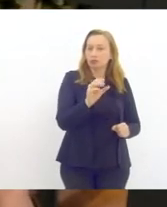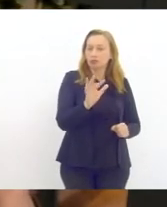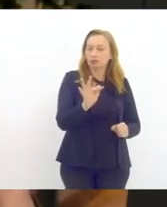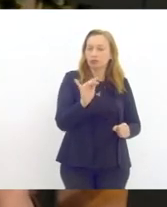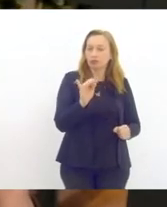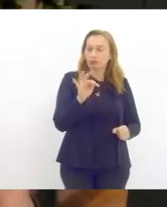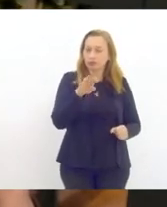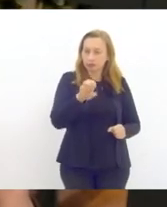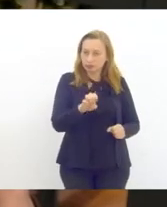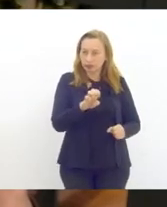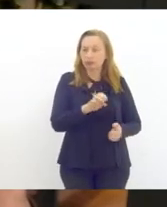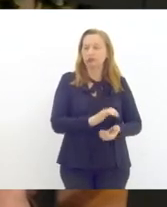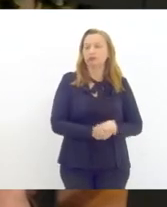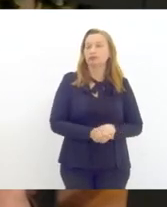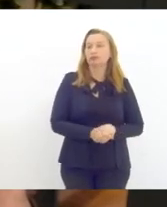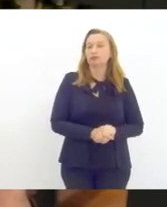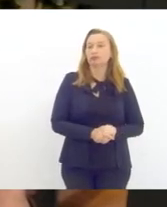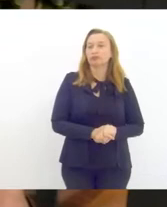Restabelecerá